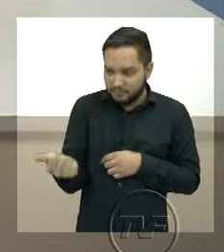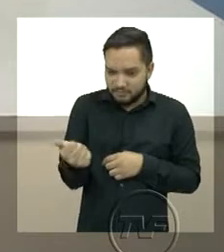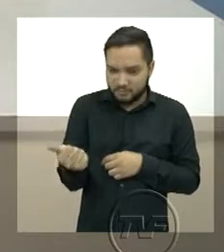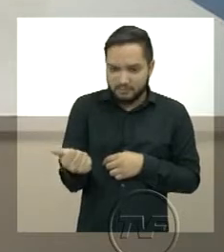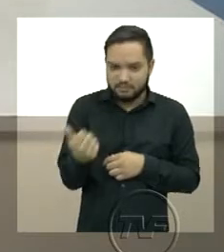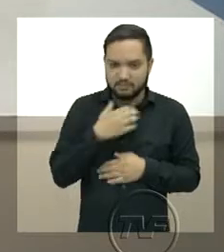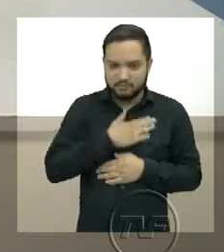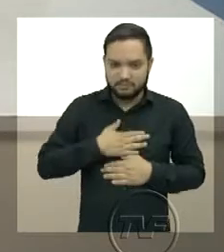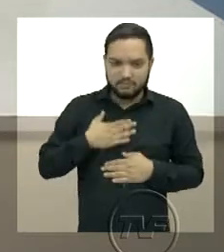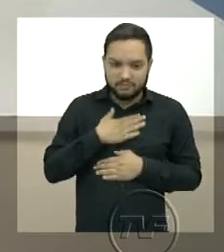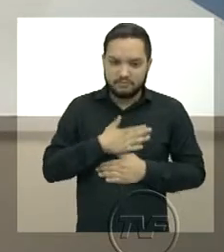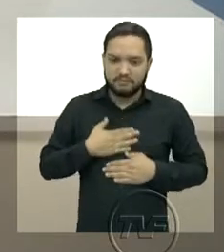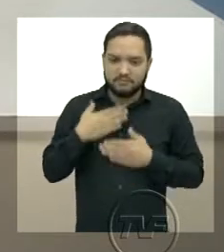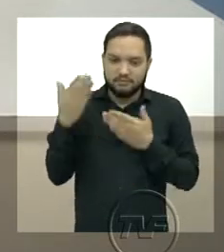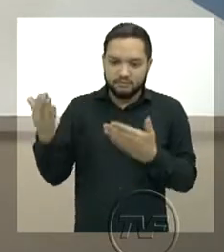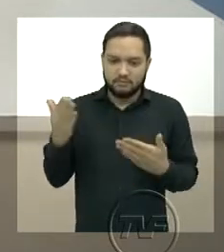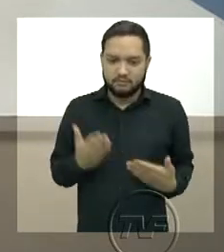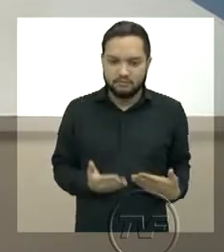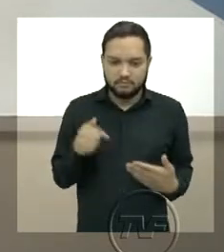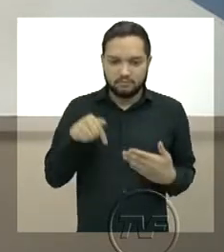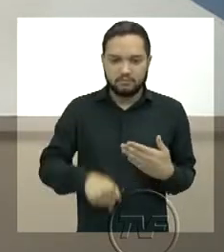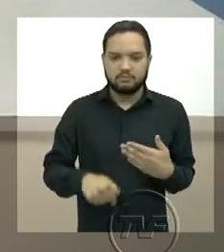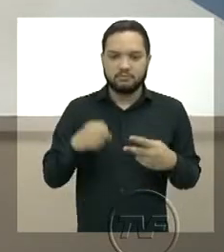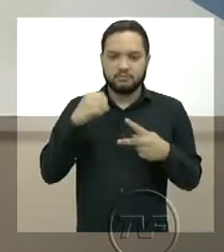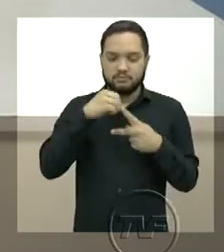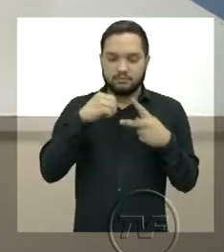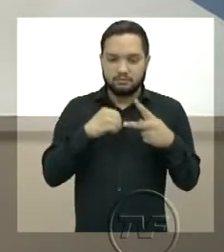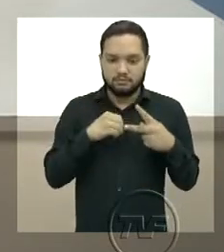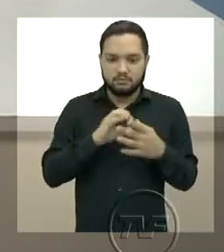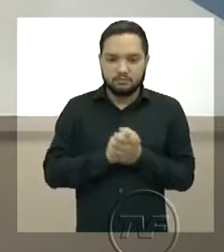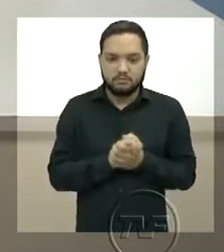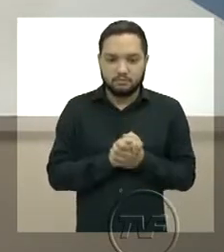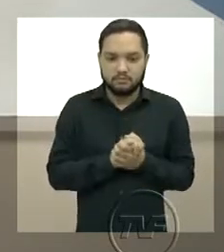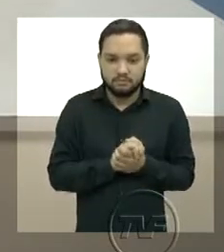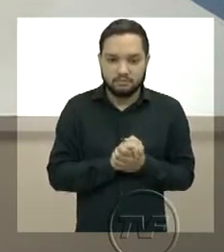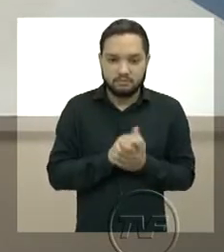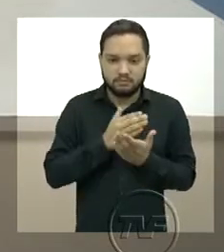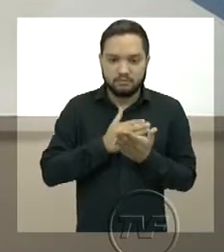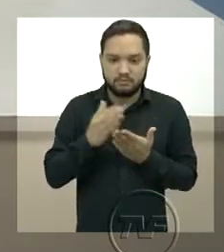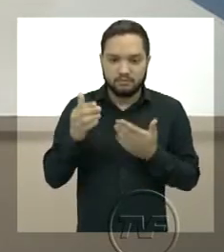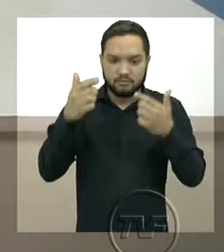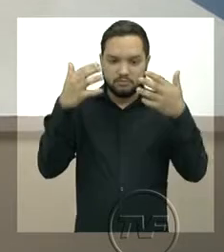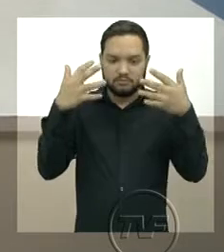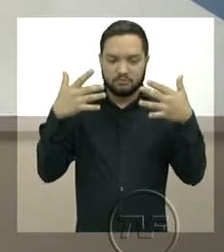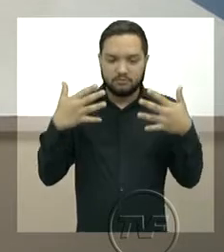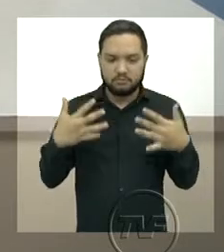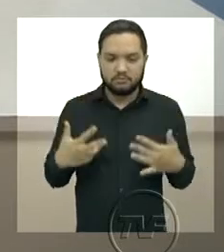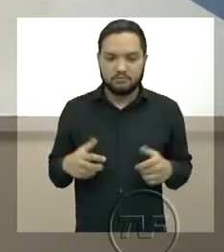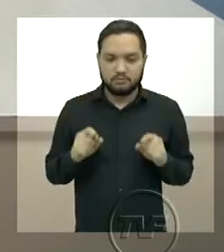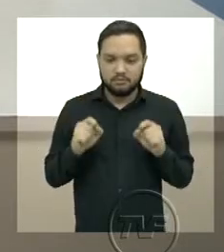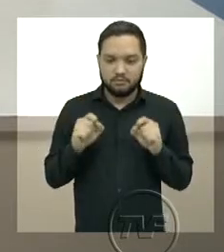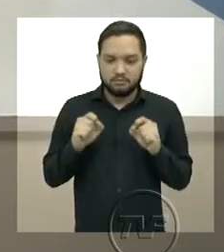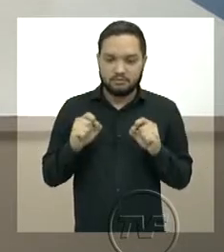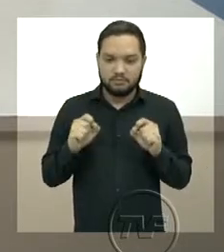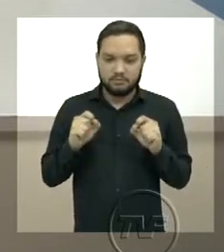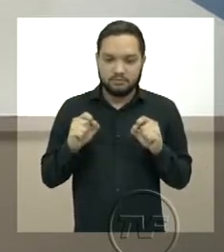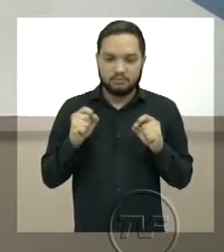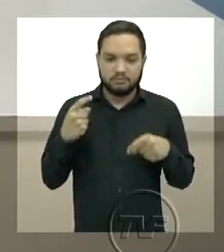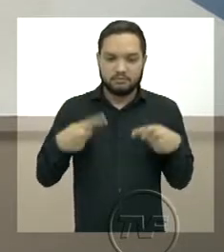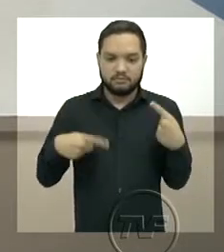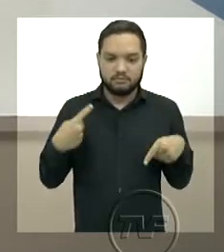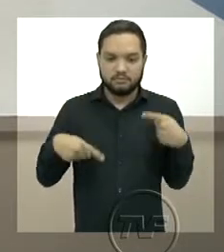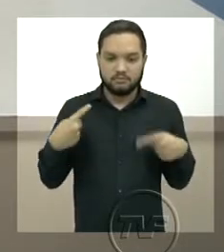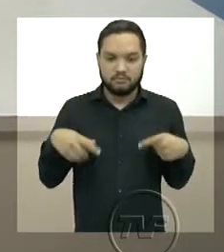Prazer recebê-lo novamente aqui no programa Pela Ordem, começando a falar sobre um contexto da